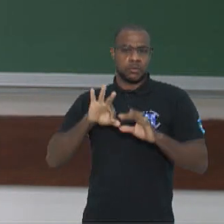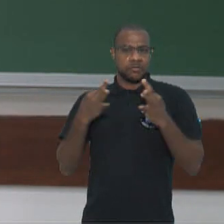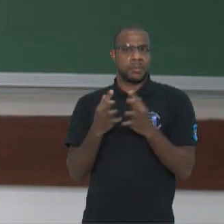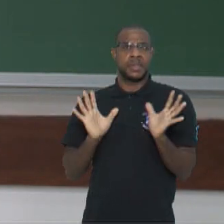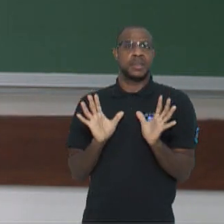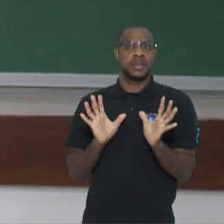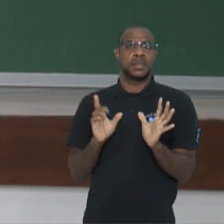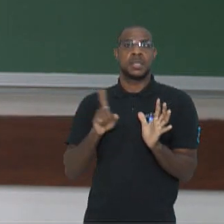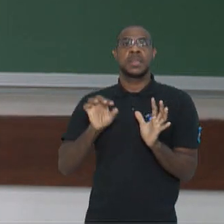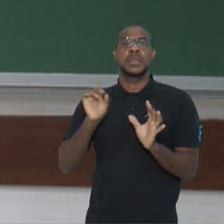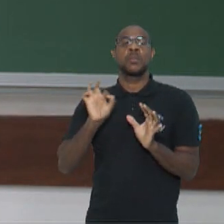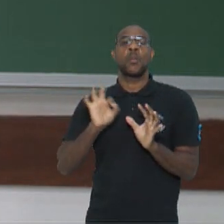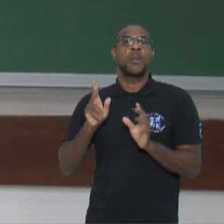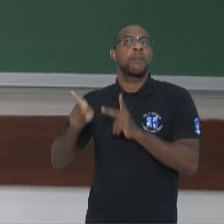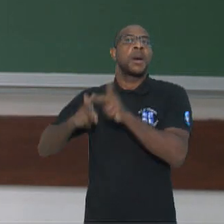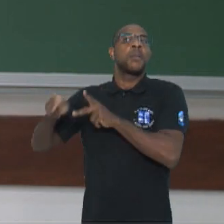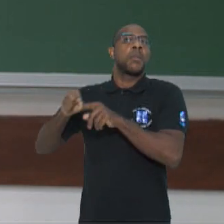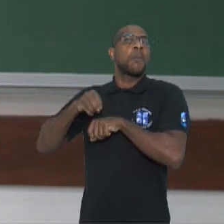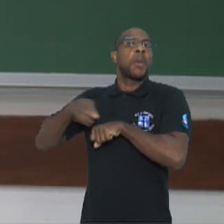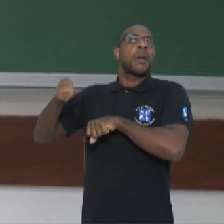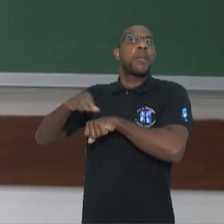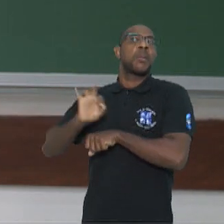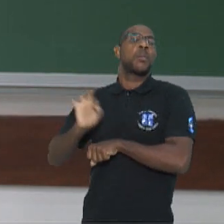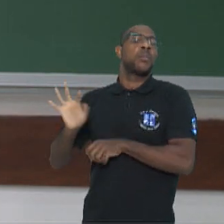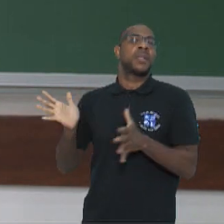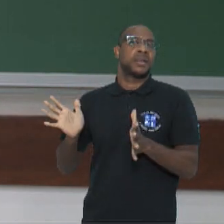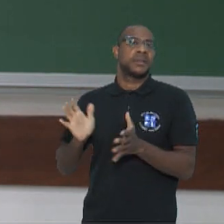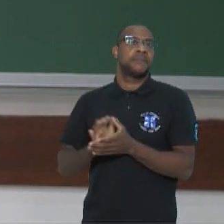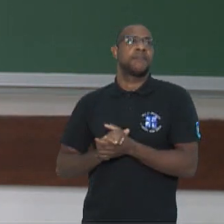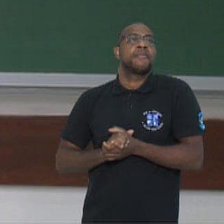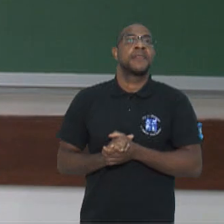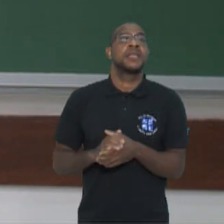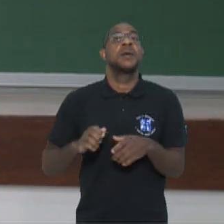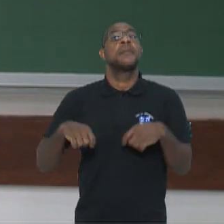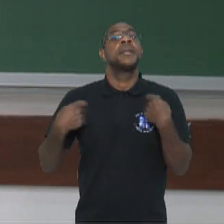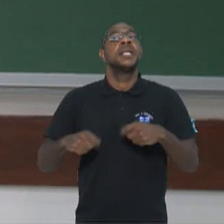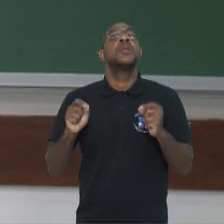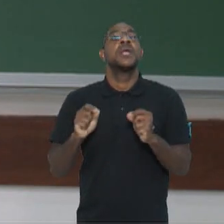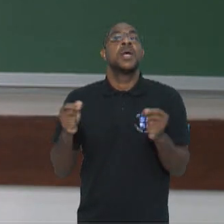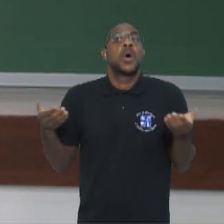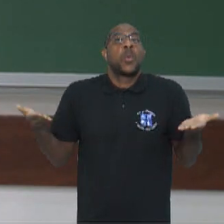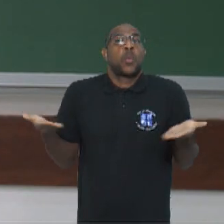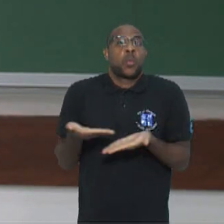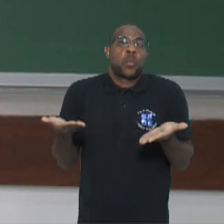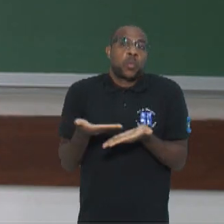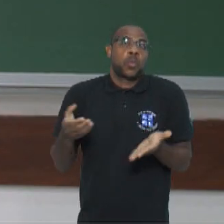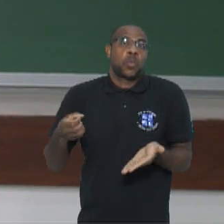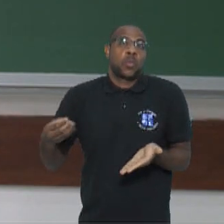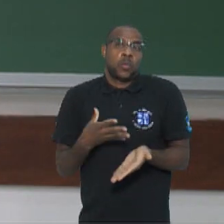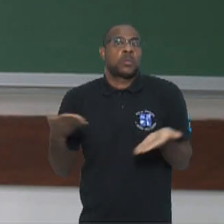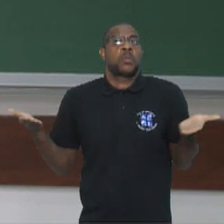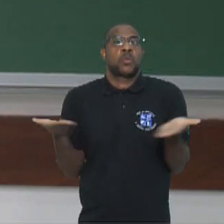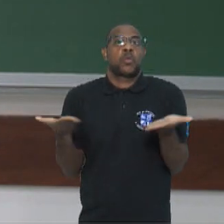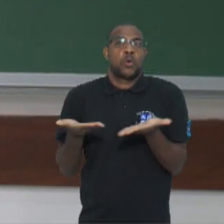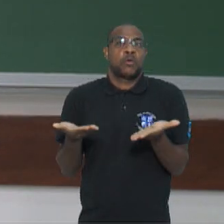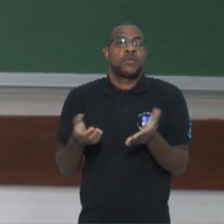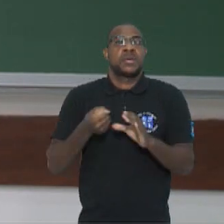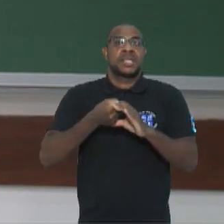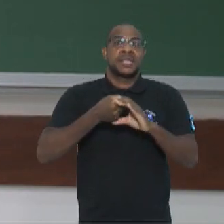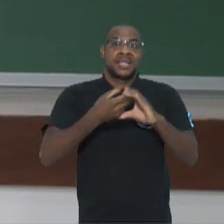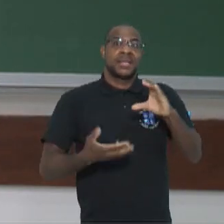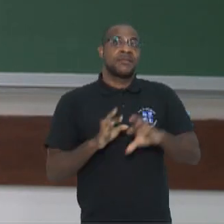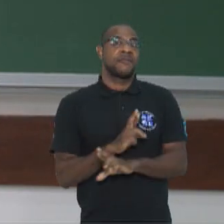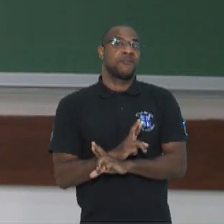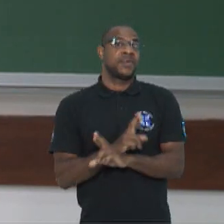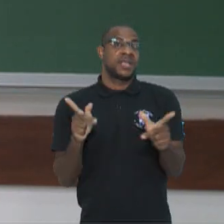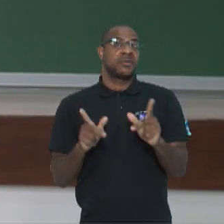Mas não que ela venha a ser veiculada. Então, precisa ser algo atual, o que é já uma característica diferente